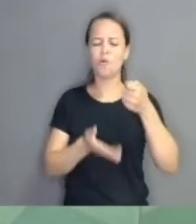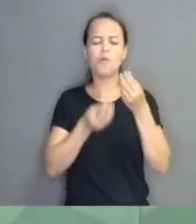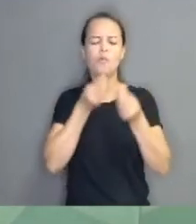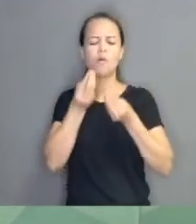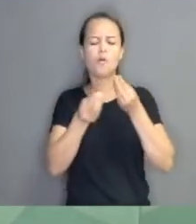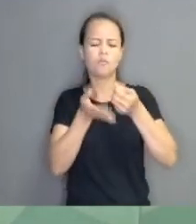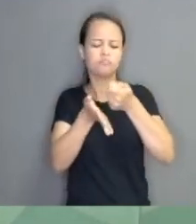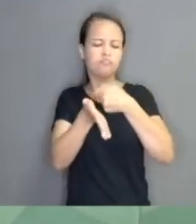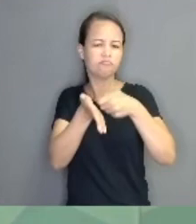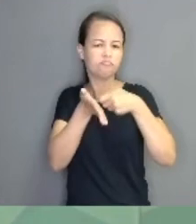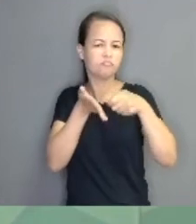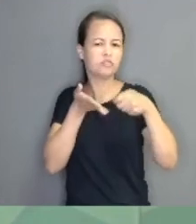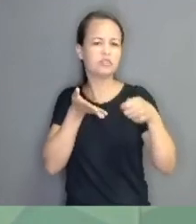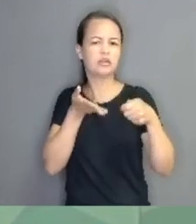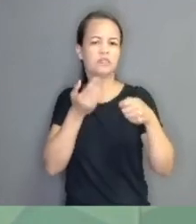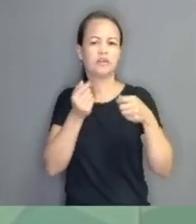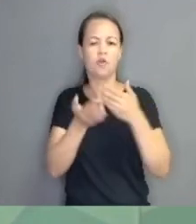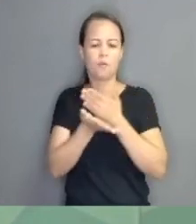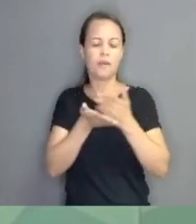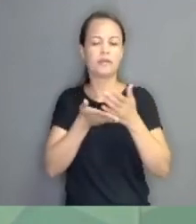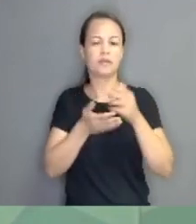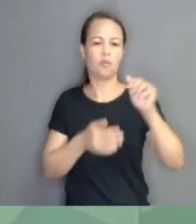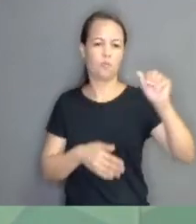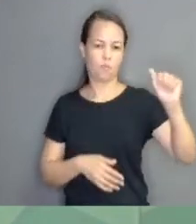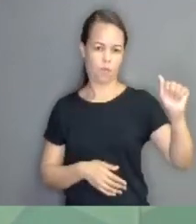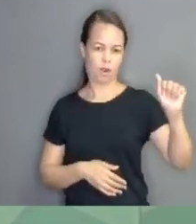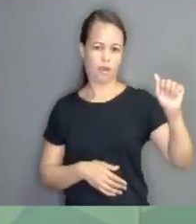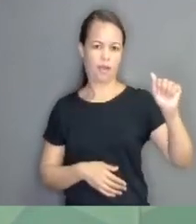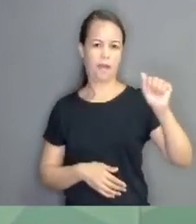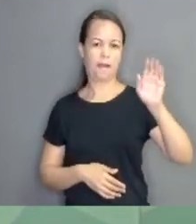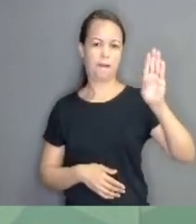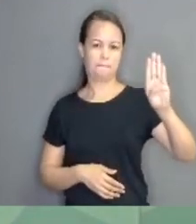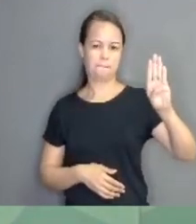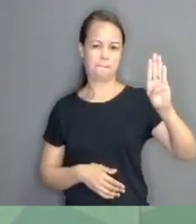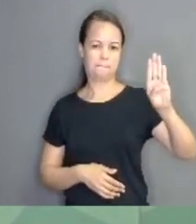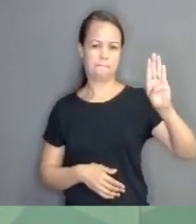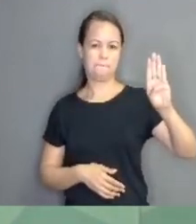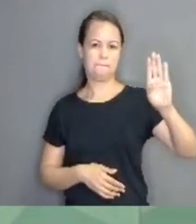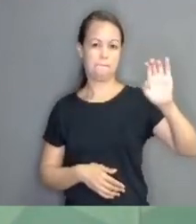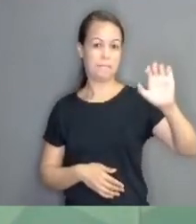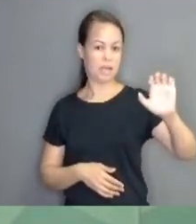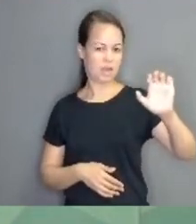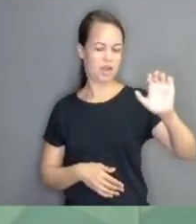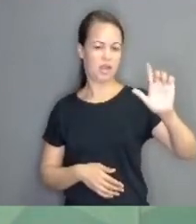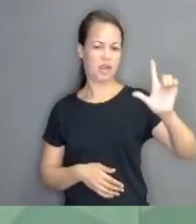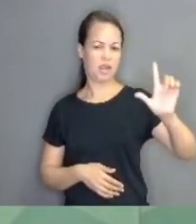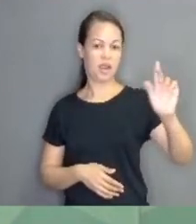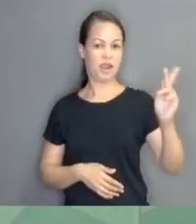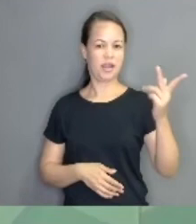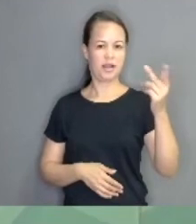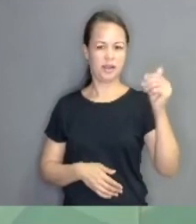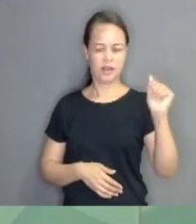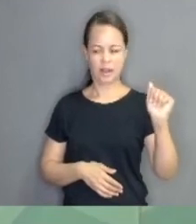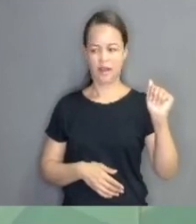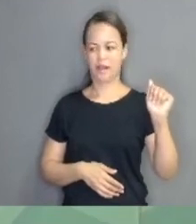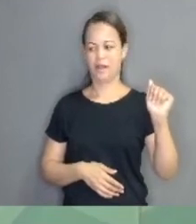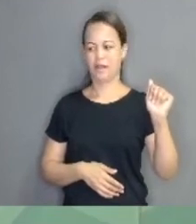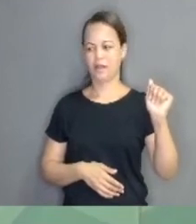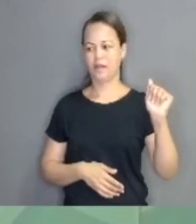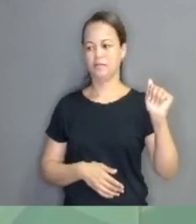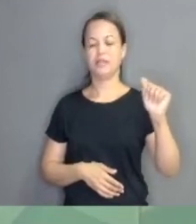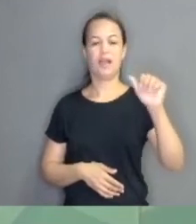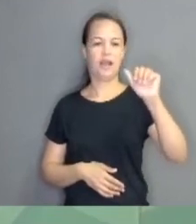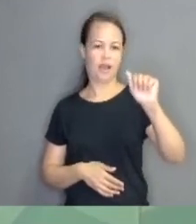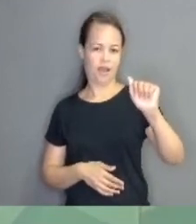que eu escrevo a né começa com a o nome da abelha a b e assim